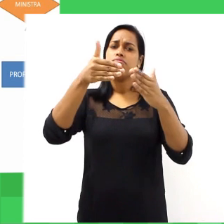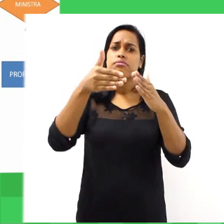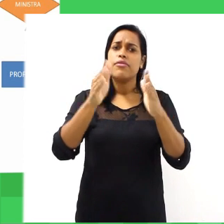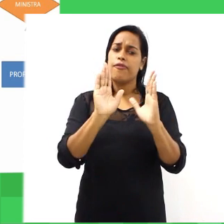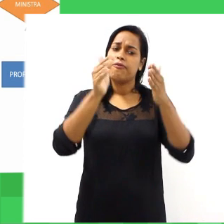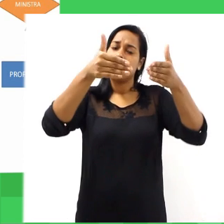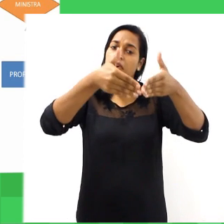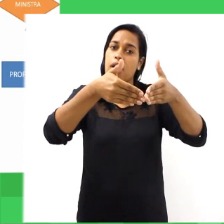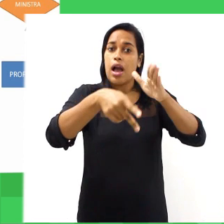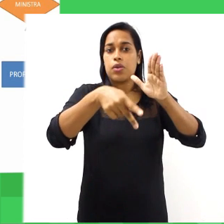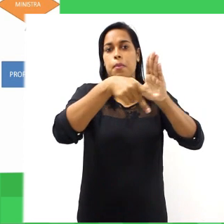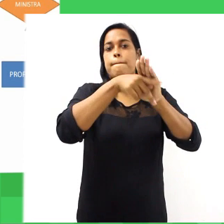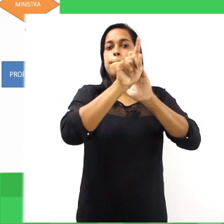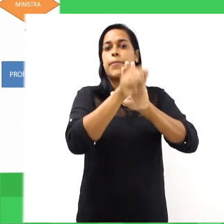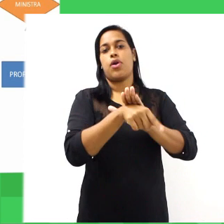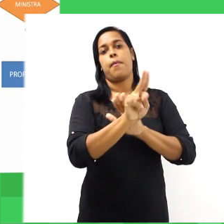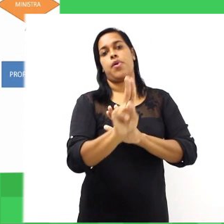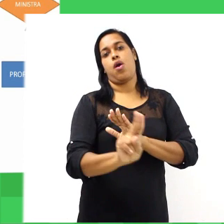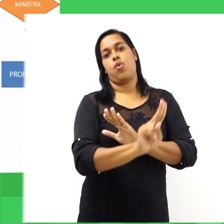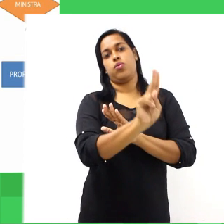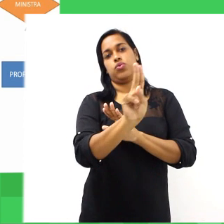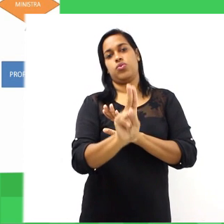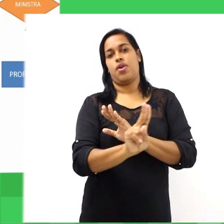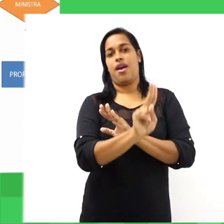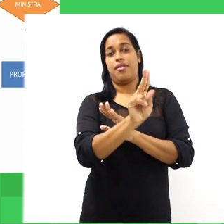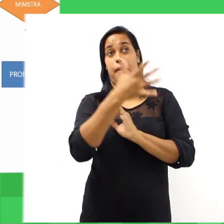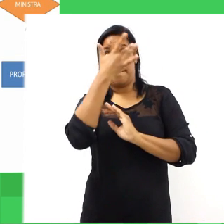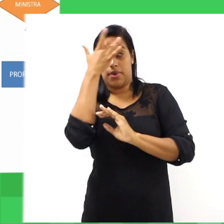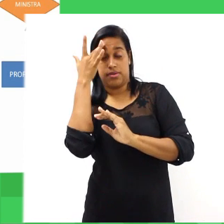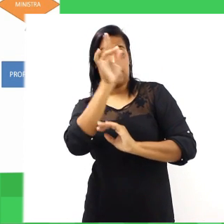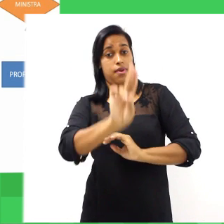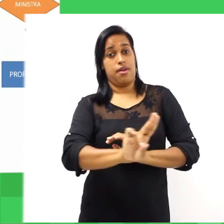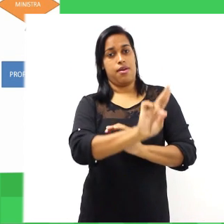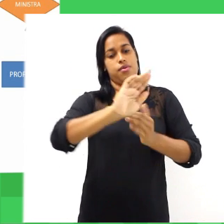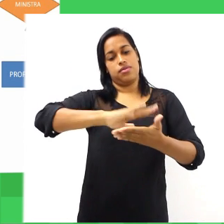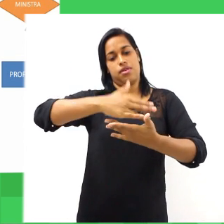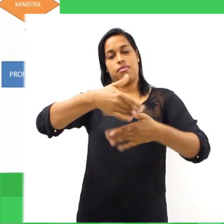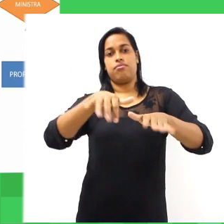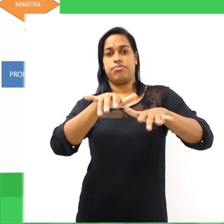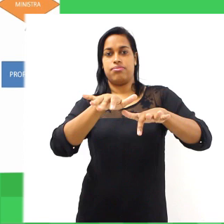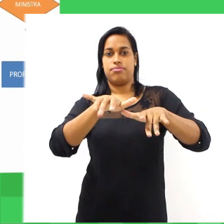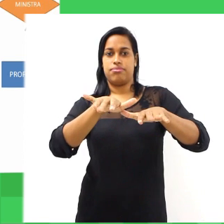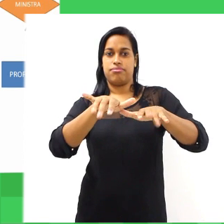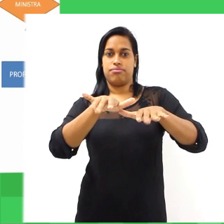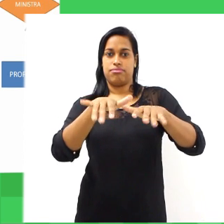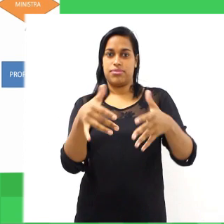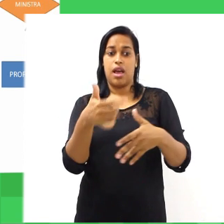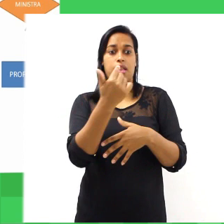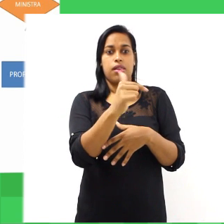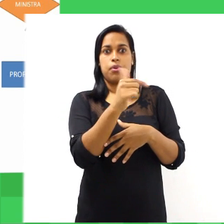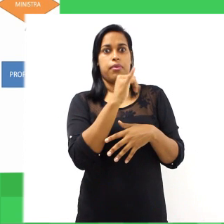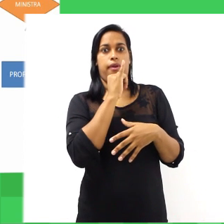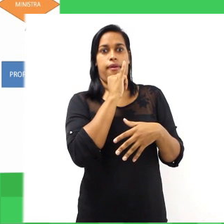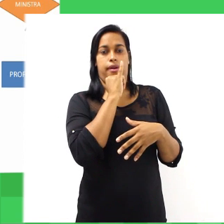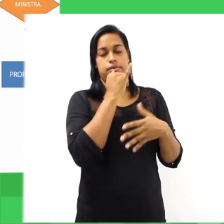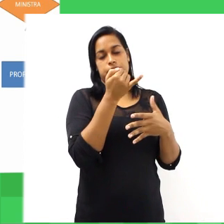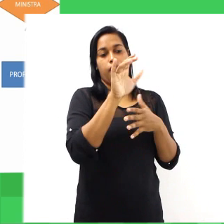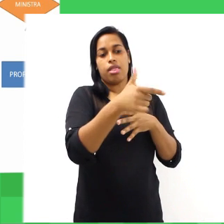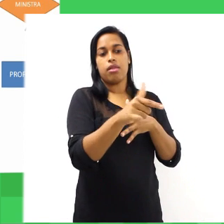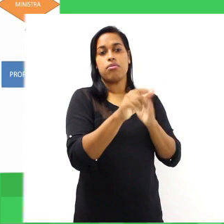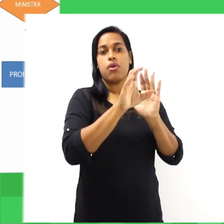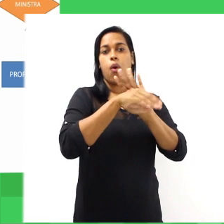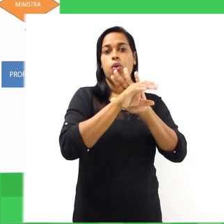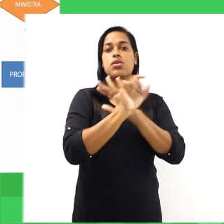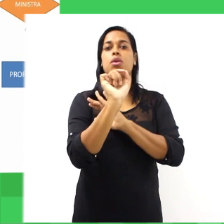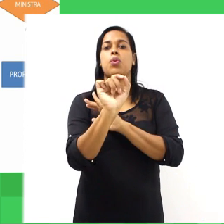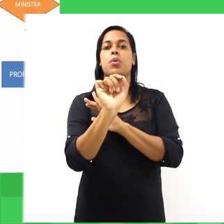relacionado ao usuário final, aquele usuário que não tem o conceito de banco